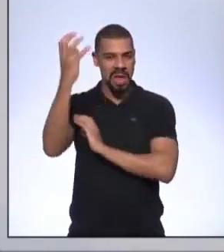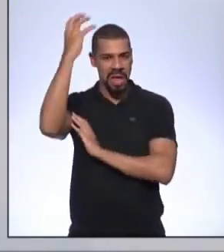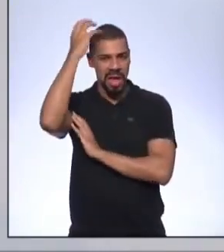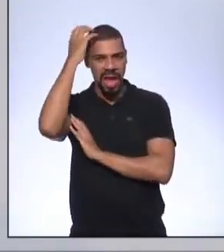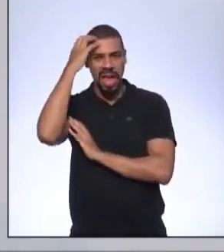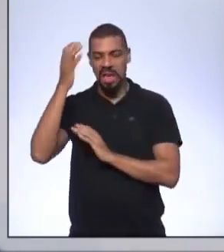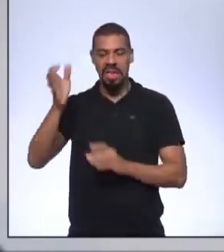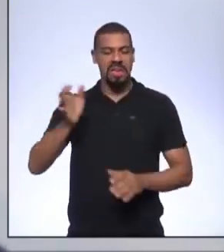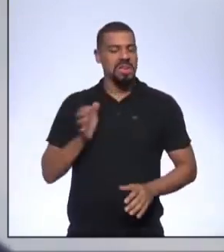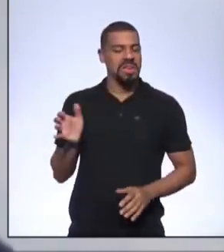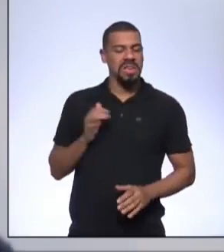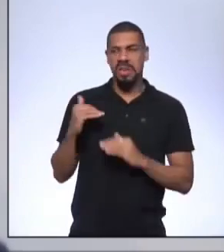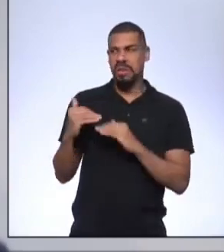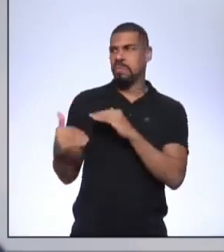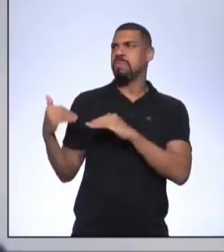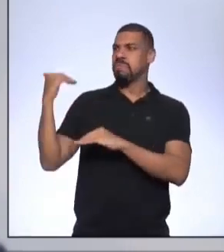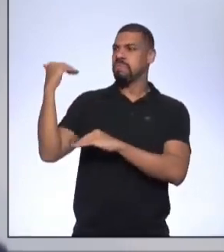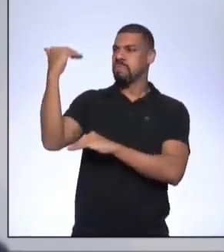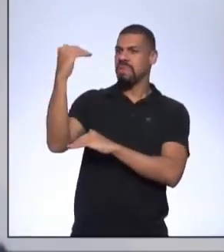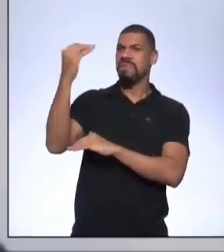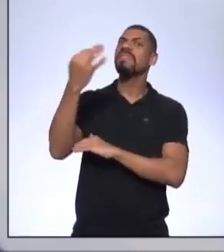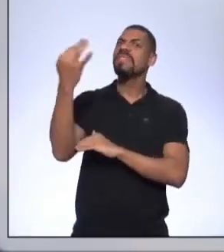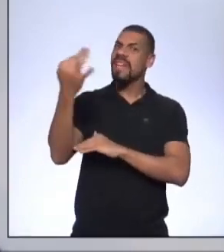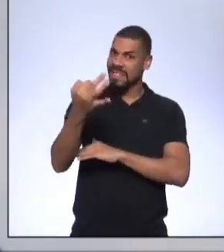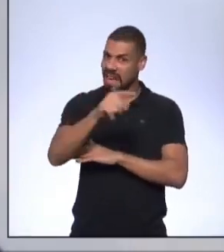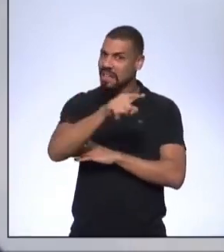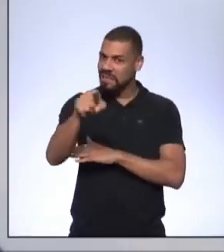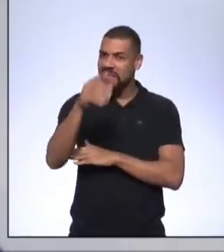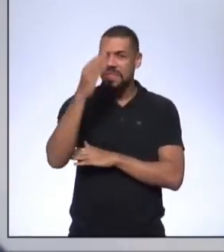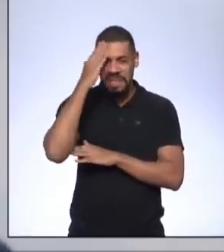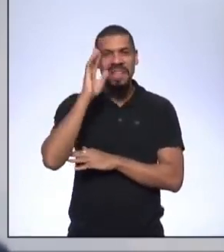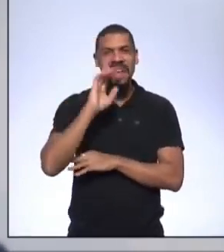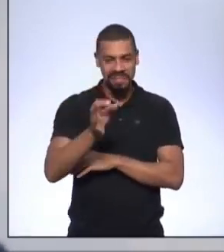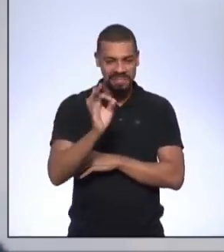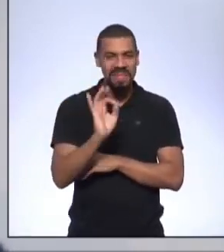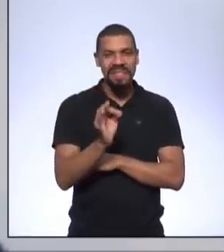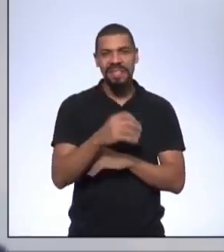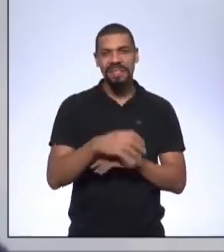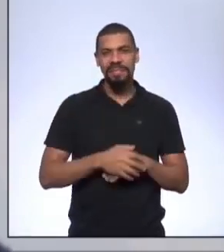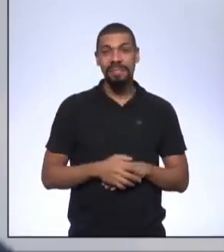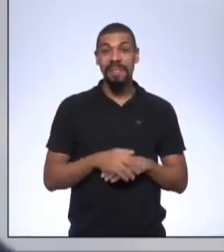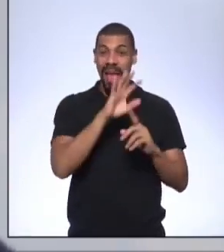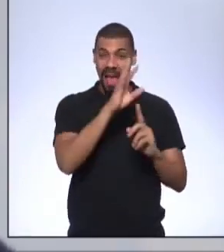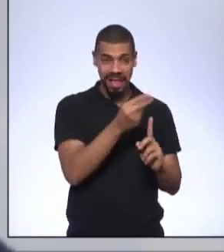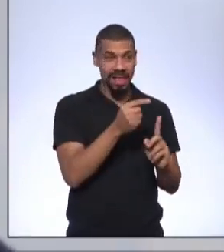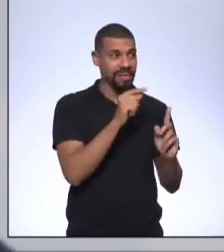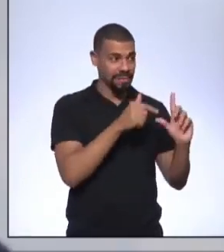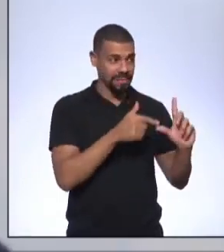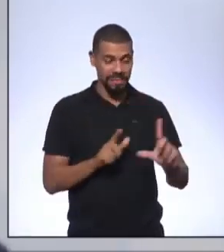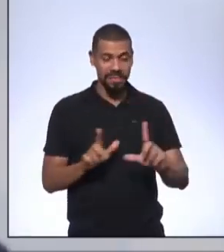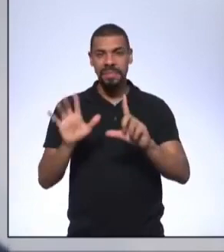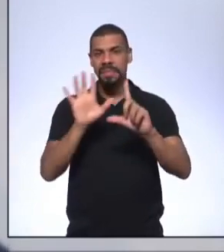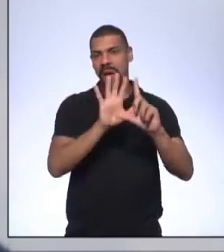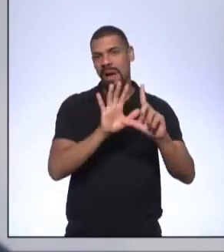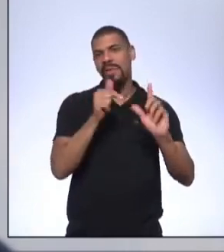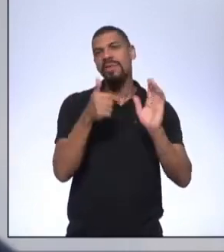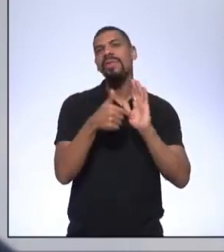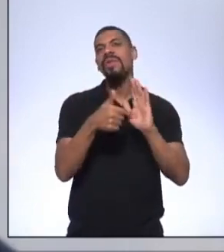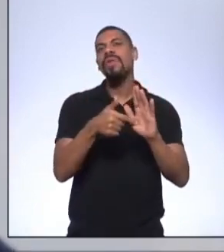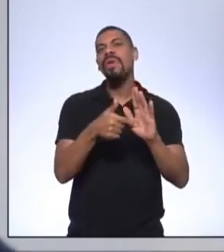apontou riqueza, tá certo, tá? Então, assim, essa imagem retrata a família